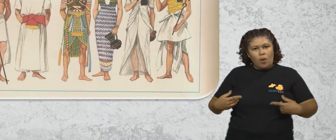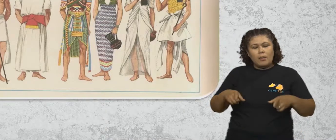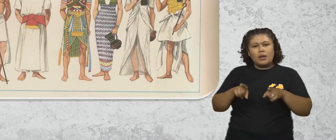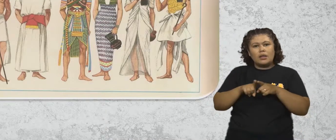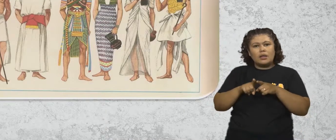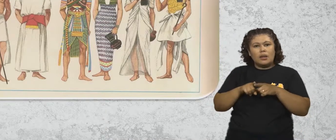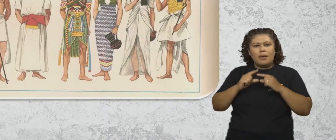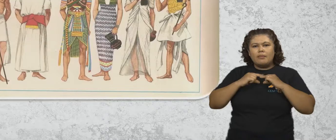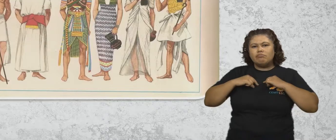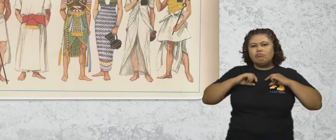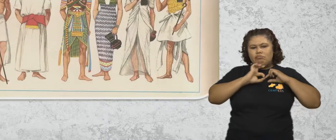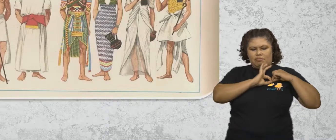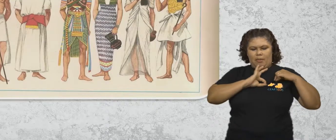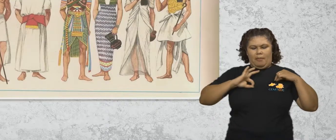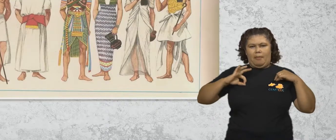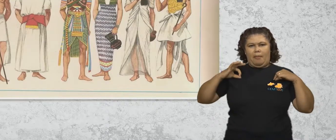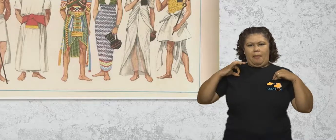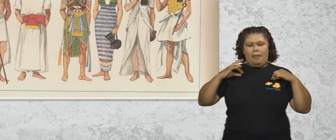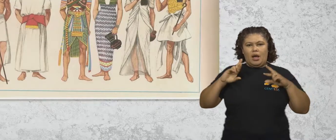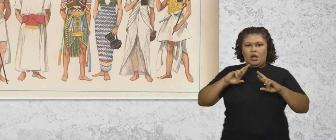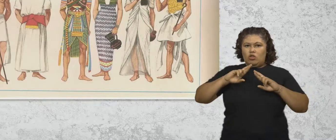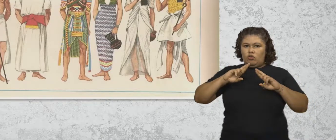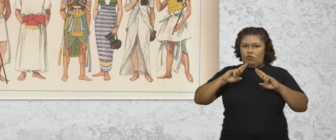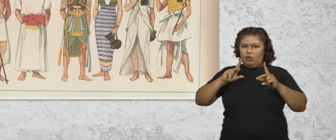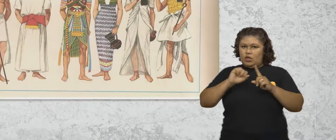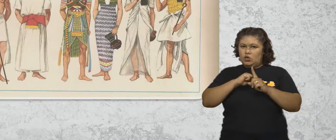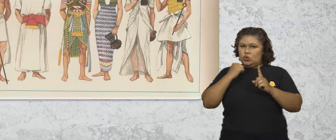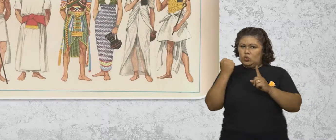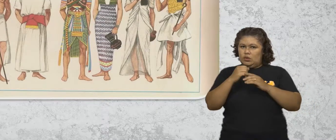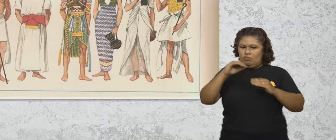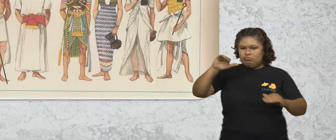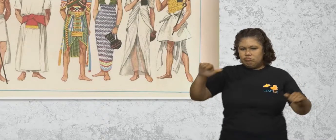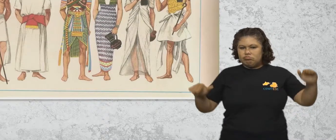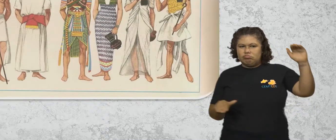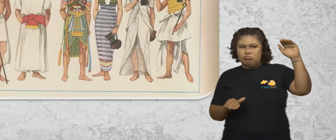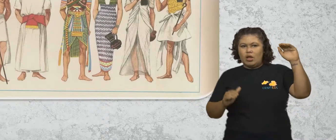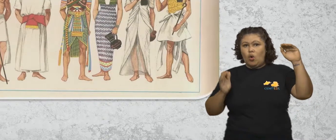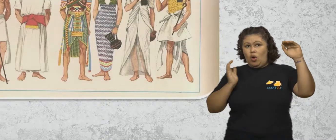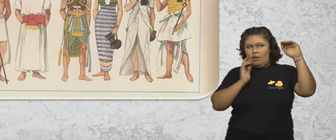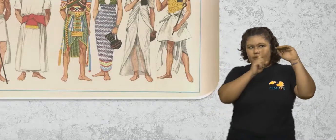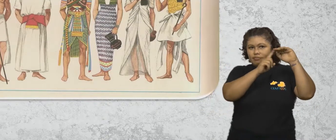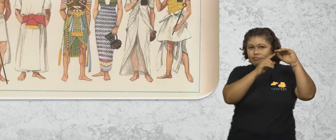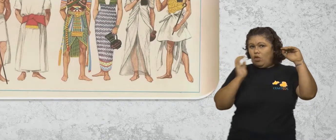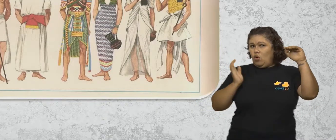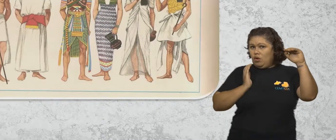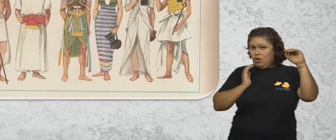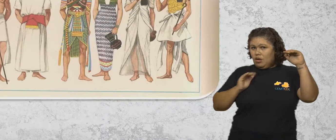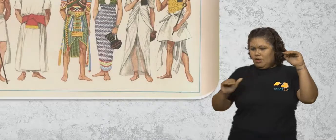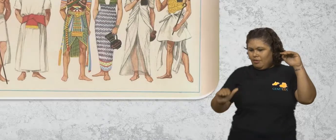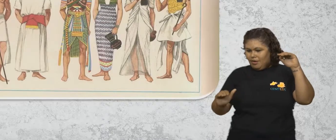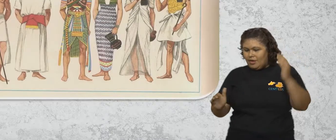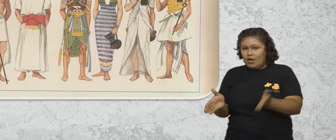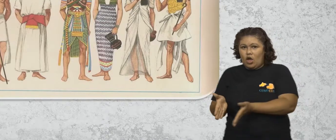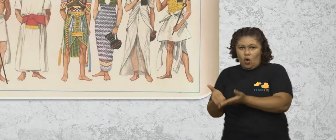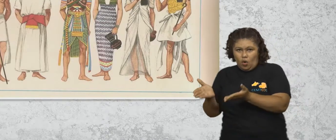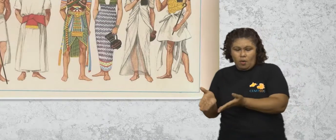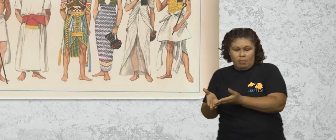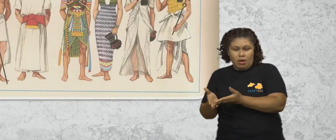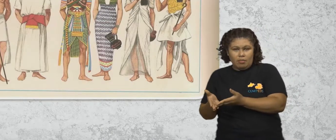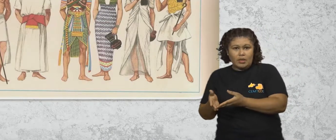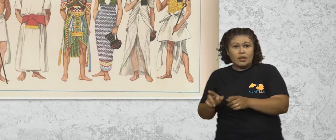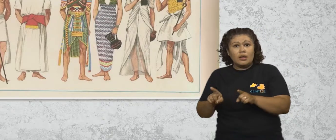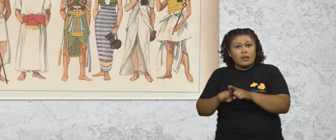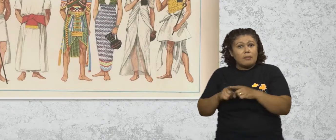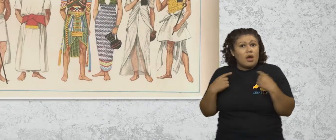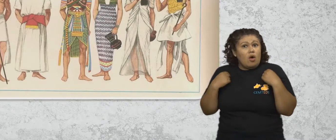diferenciadores sociais, distinguindo assim os nobres das classes mais baixas, os pobres. E nesse período, as